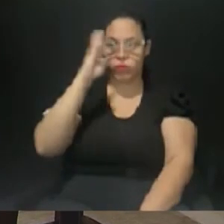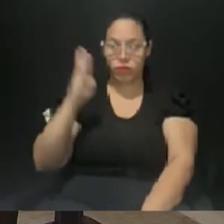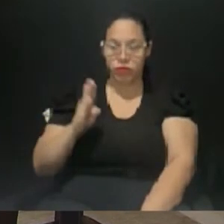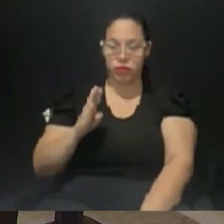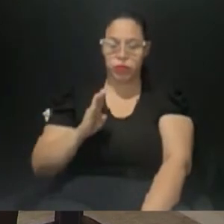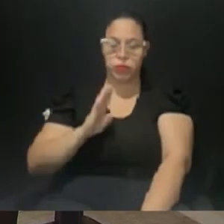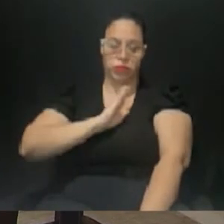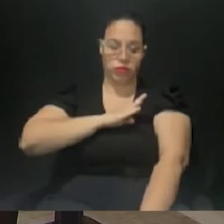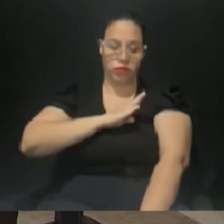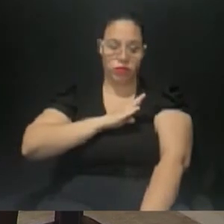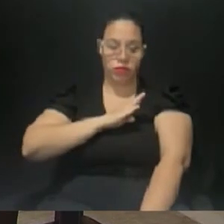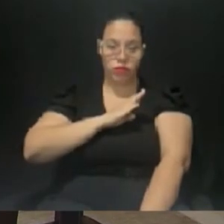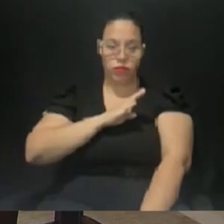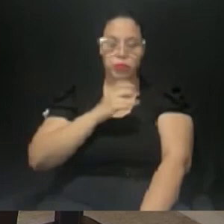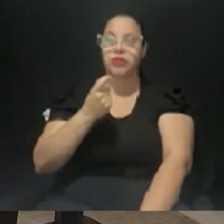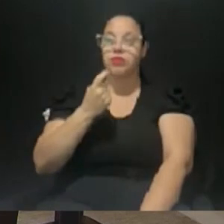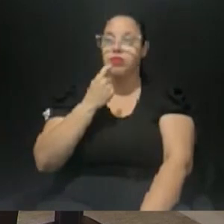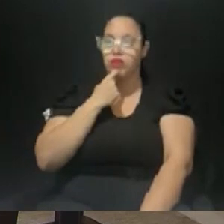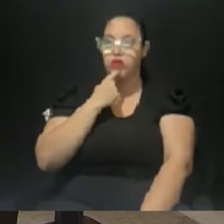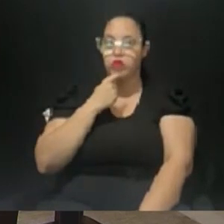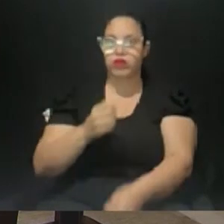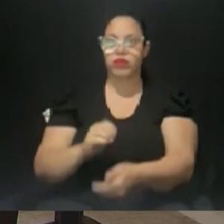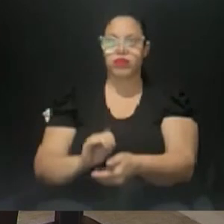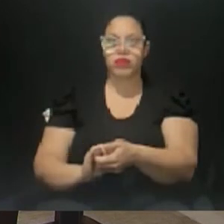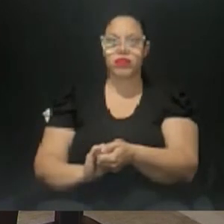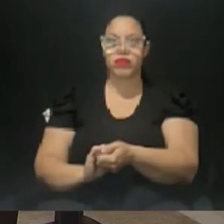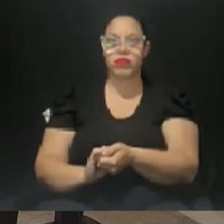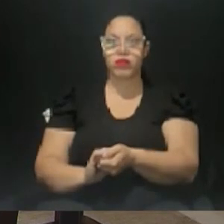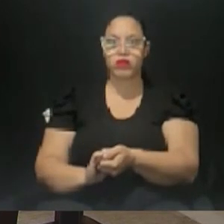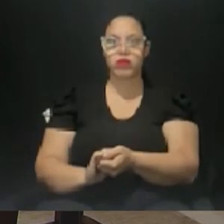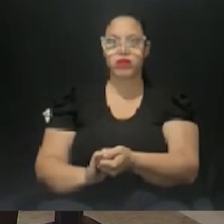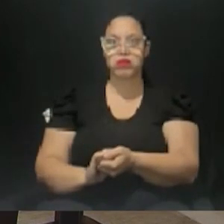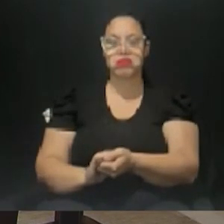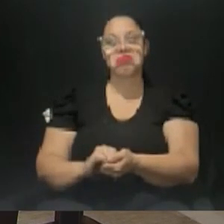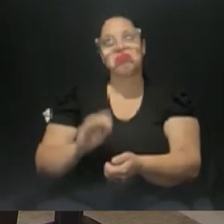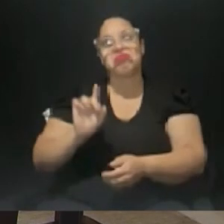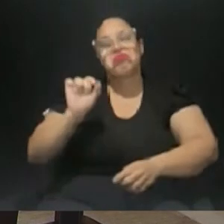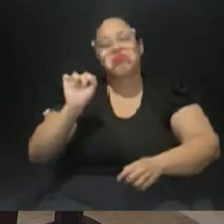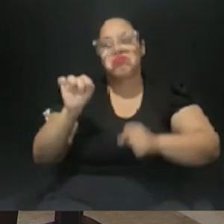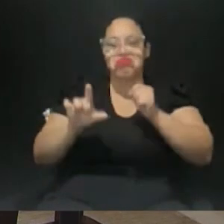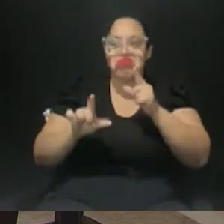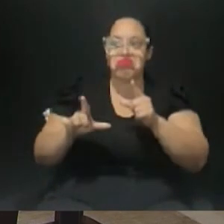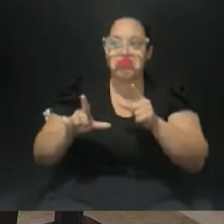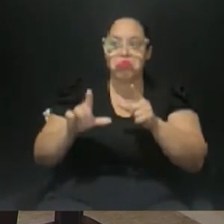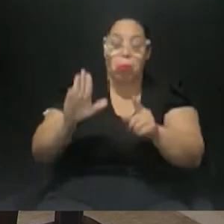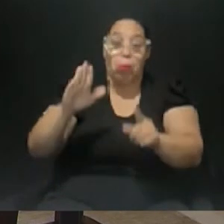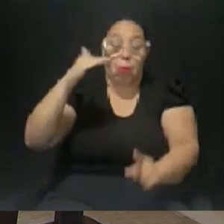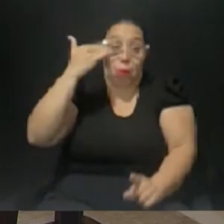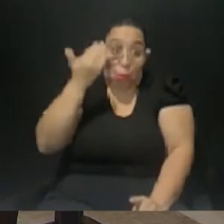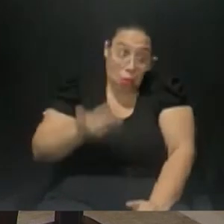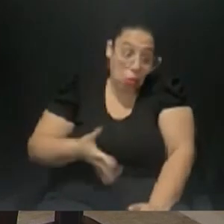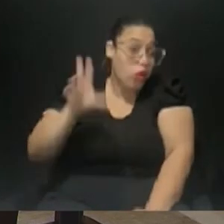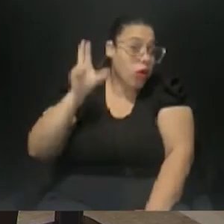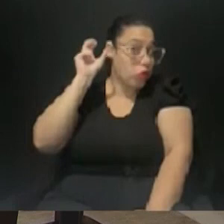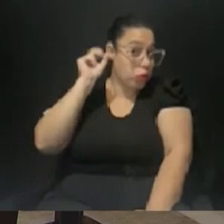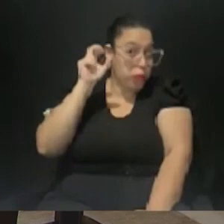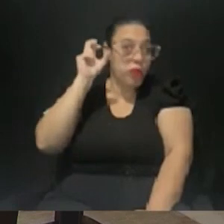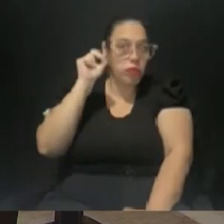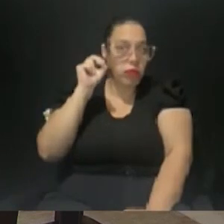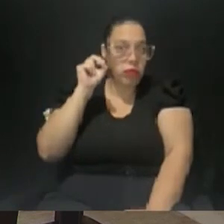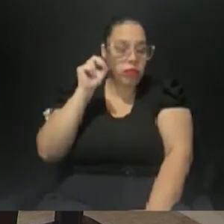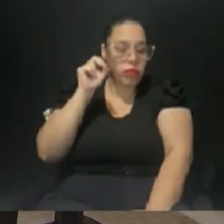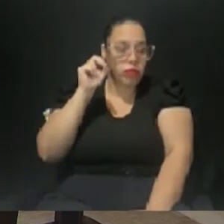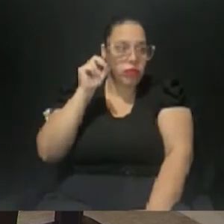nacional e do hino de Campinas. Eu não sei quem já tinha tido o privilégio de ouvir o hino